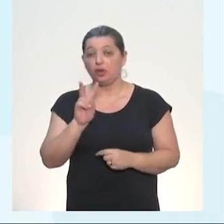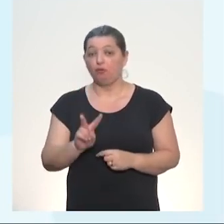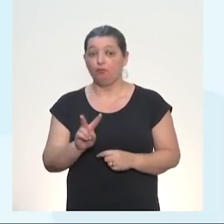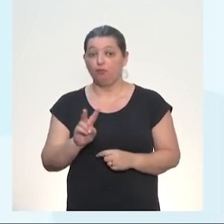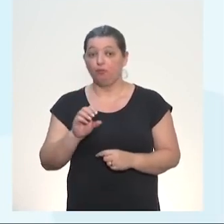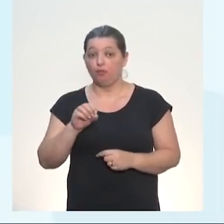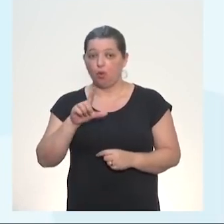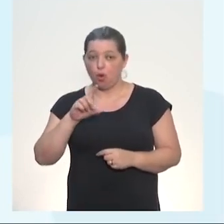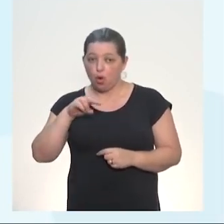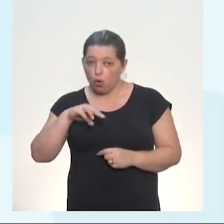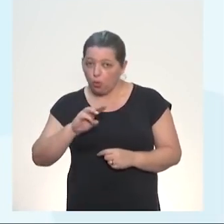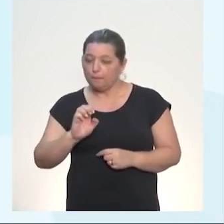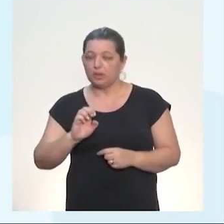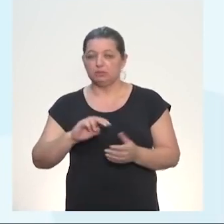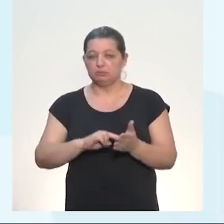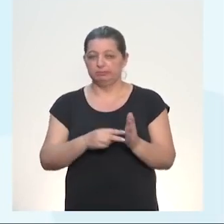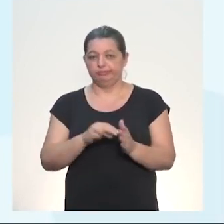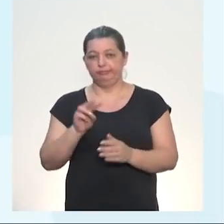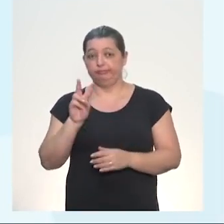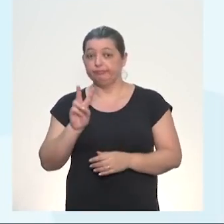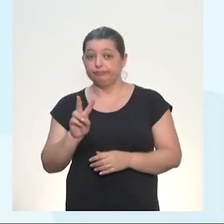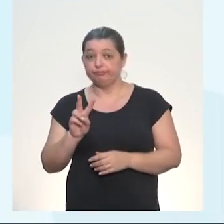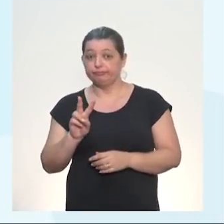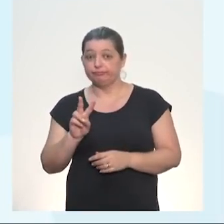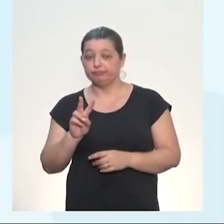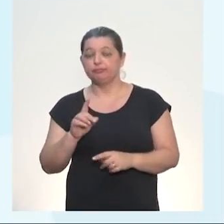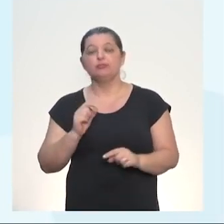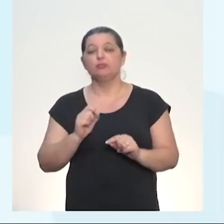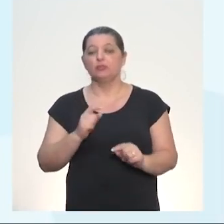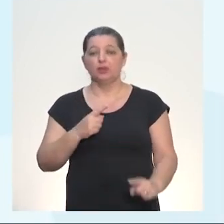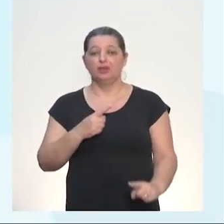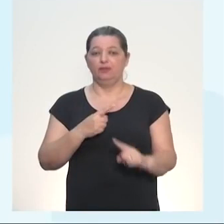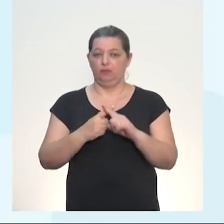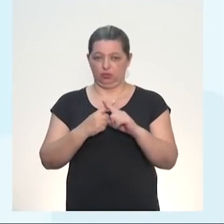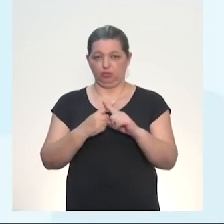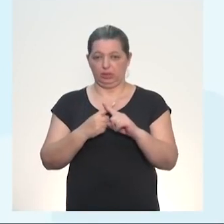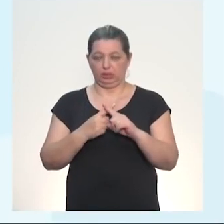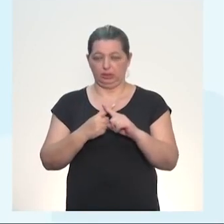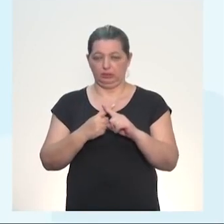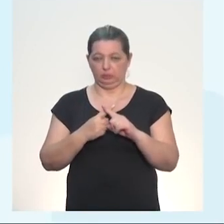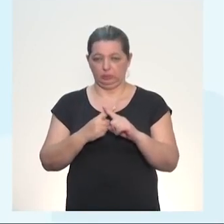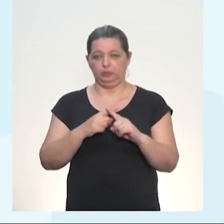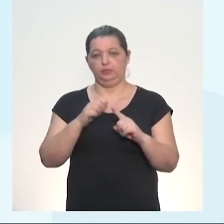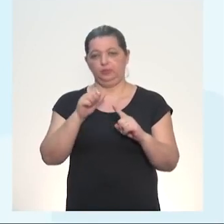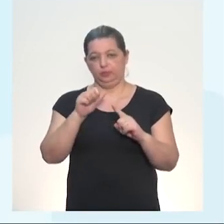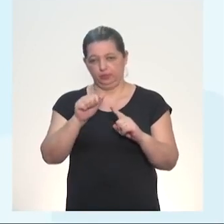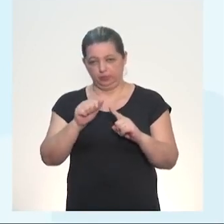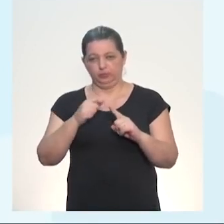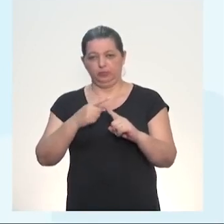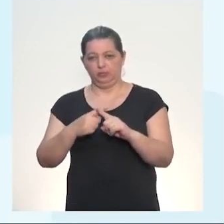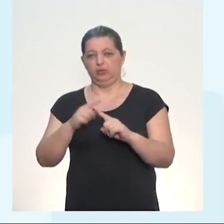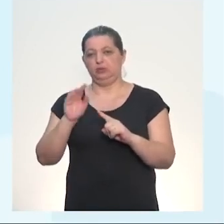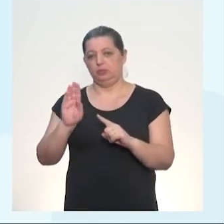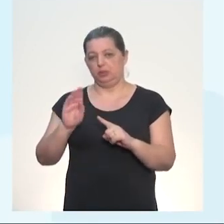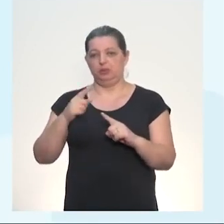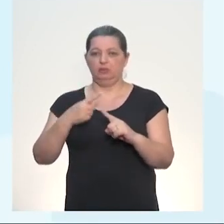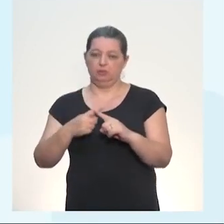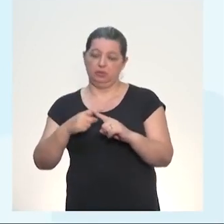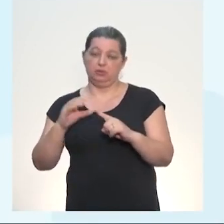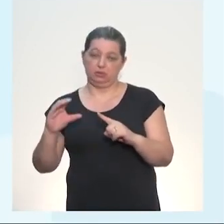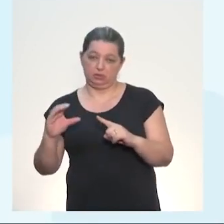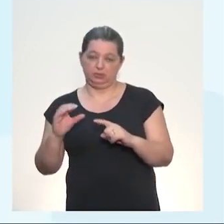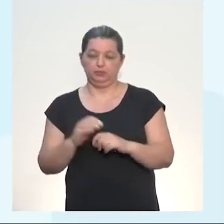para calcular o volume, basta multiplicar as 3 dimensões. Então, comprimento vezes altura vezes